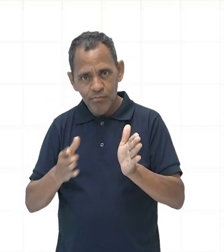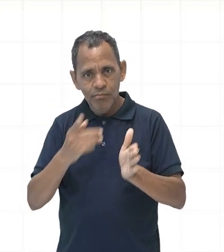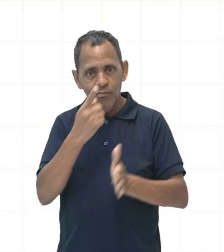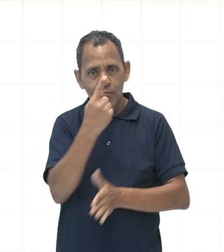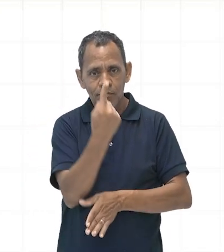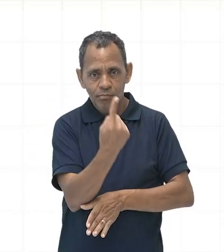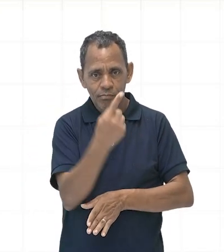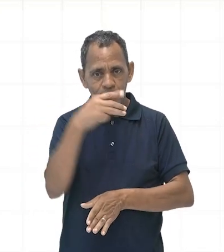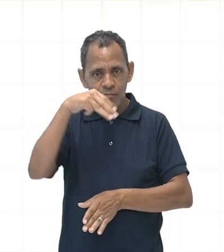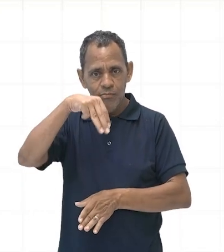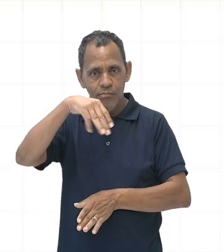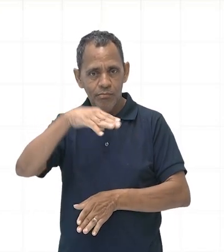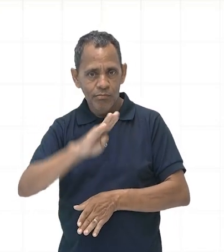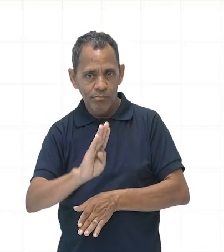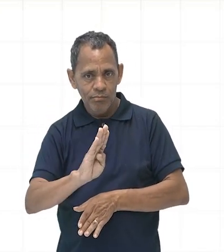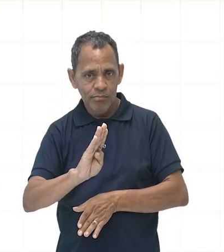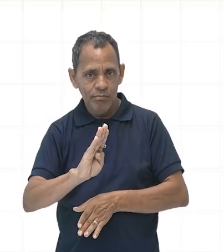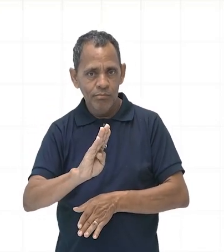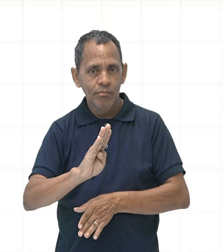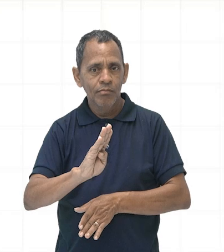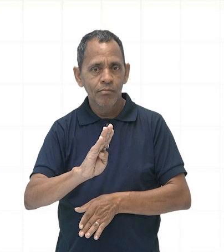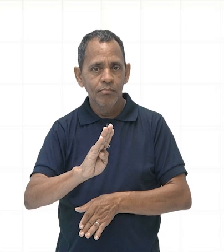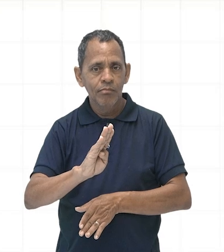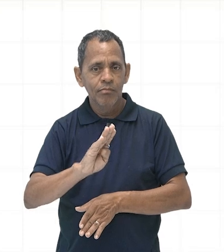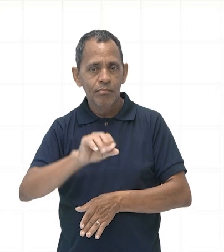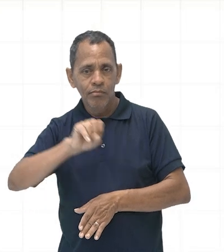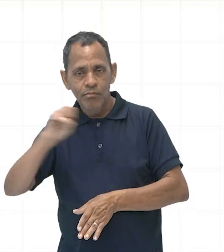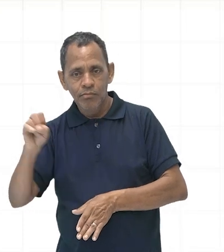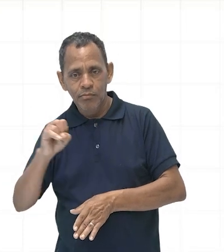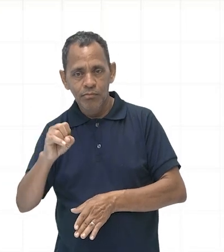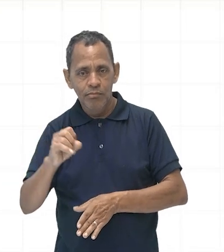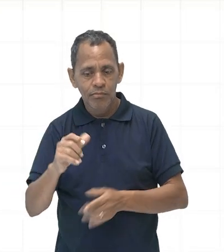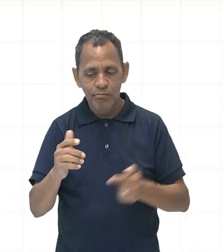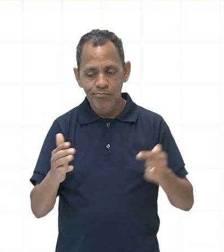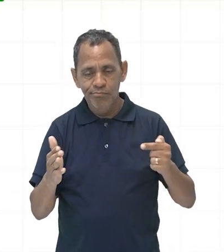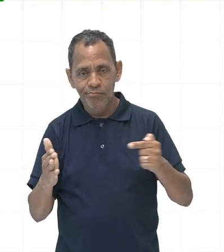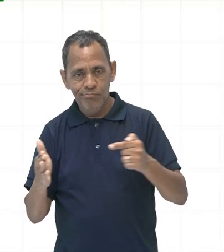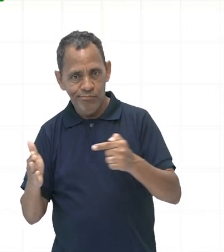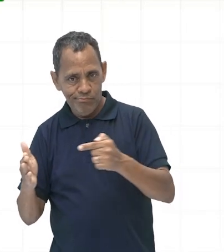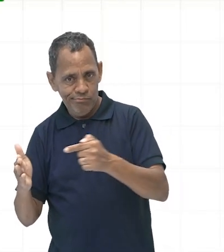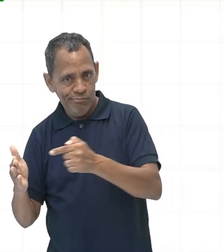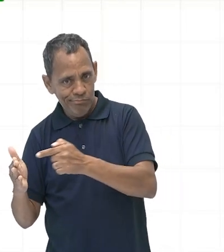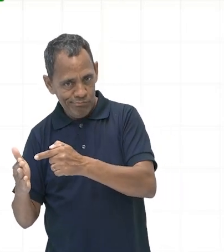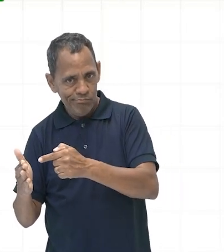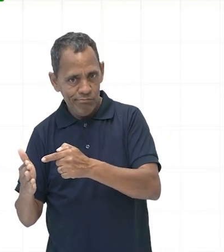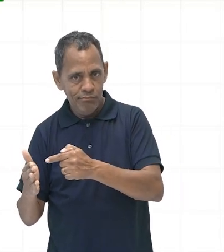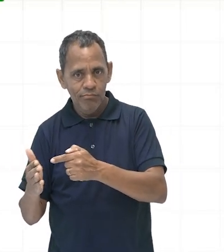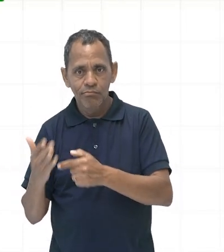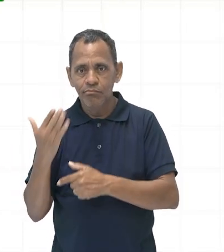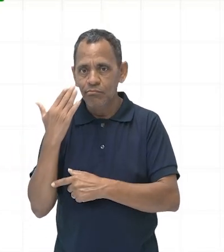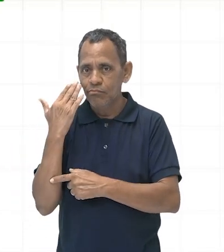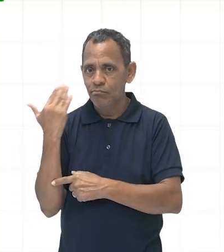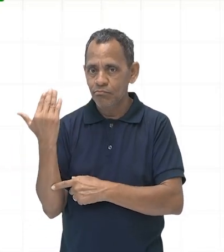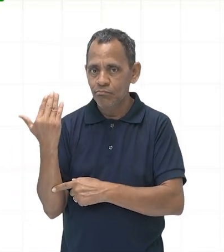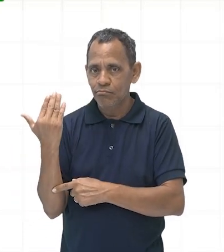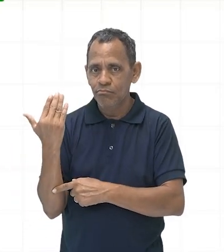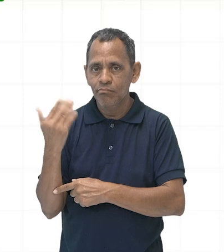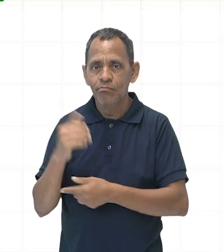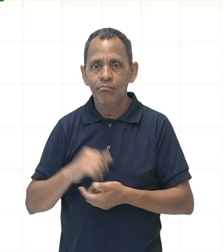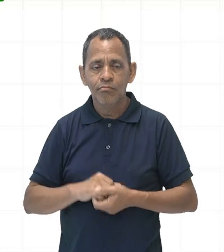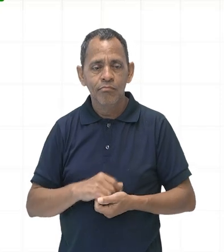megabyte, quando a gente andava aí para sua unidade anterior, a gente pode olhar aqui, olha só,